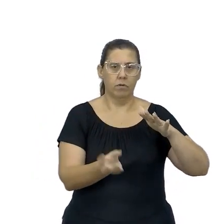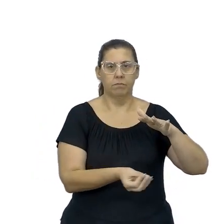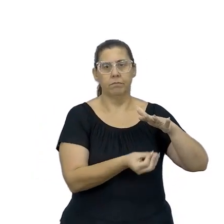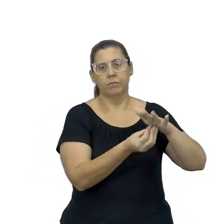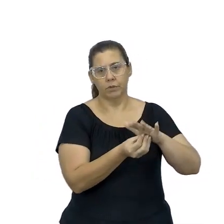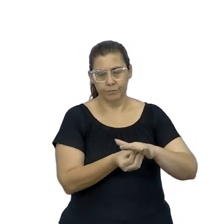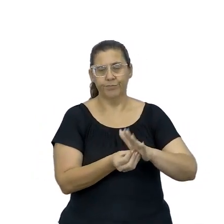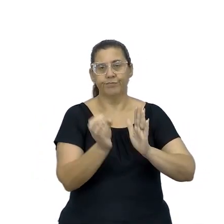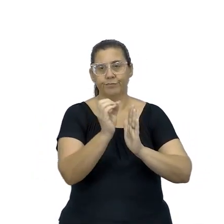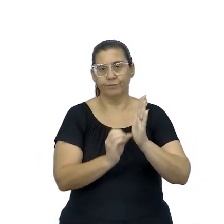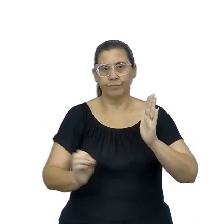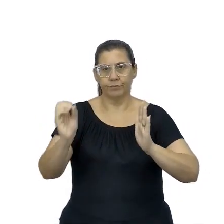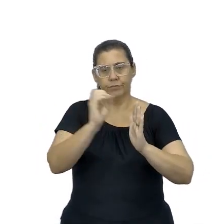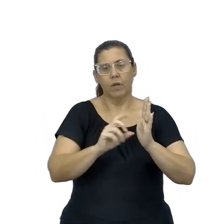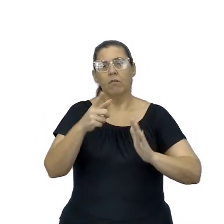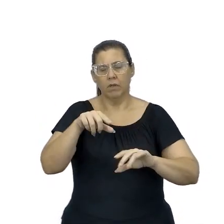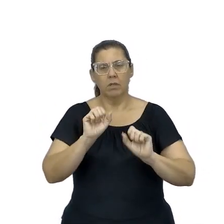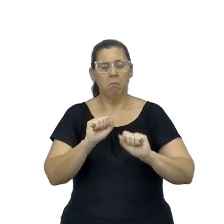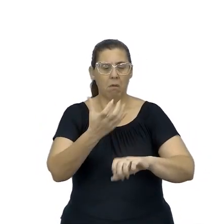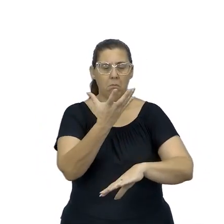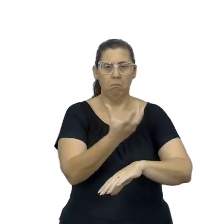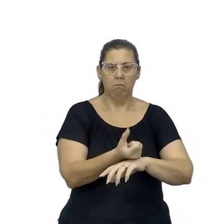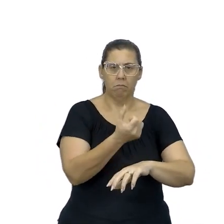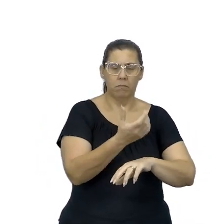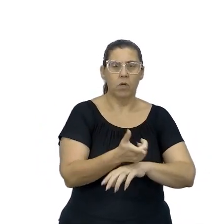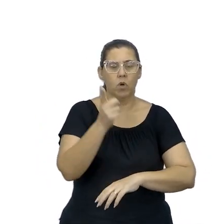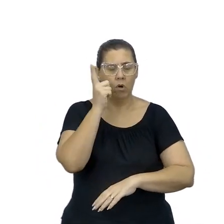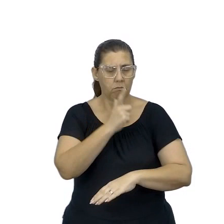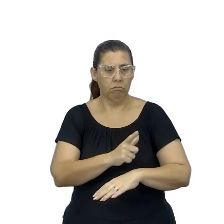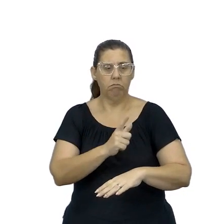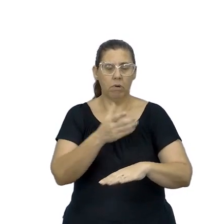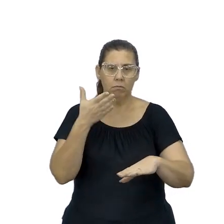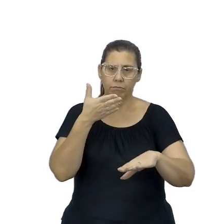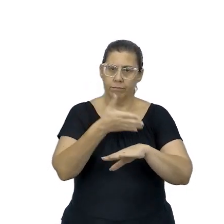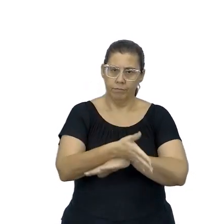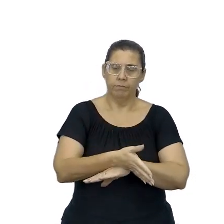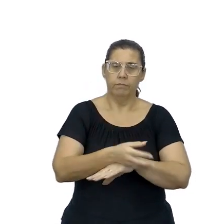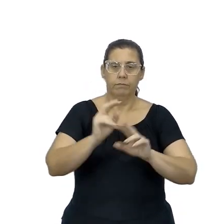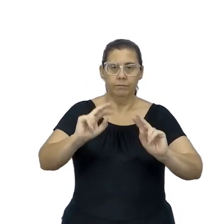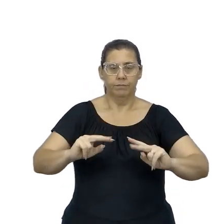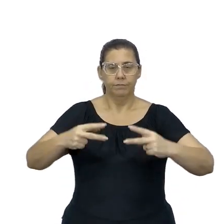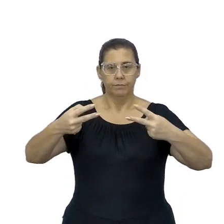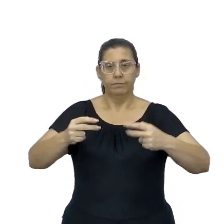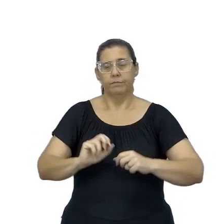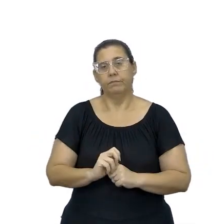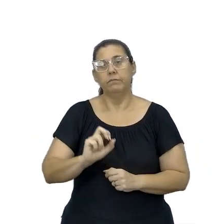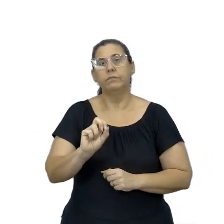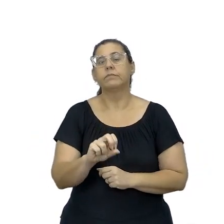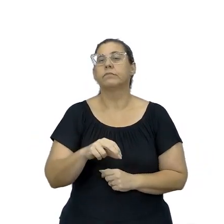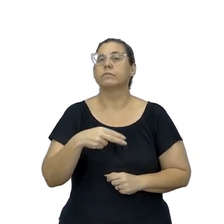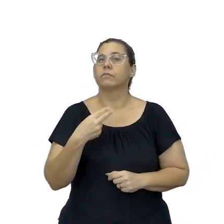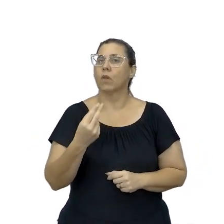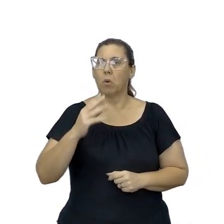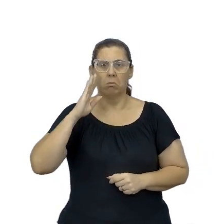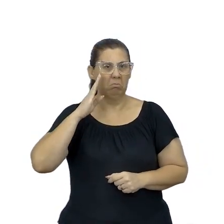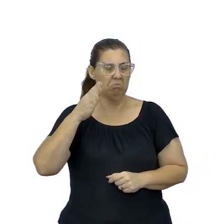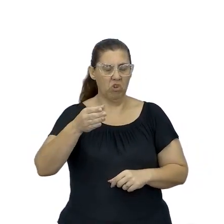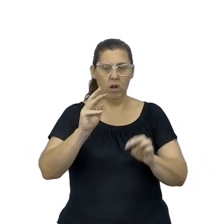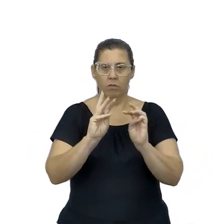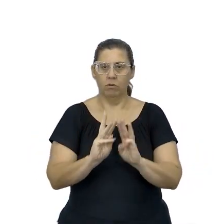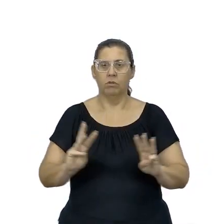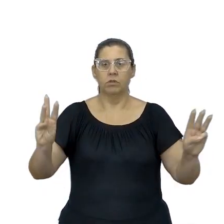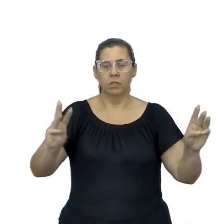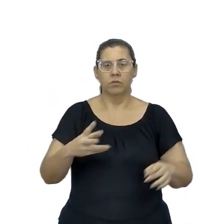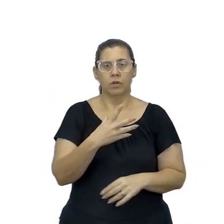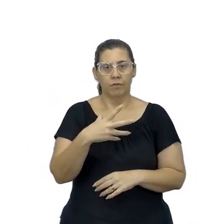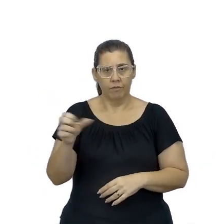Centro de Mídias, vocês poderão baixar e conseguir acessar a partir do link. ou, né, indo diretamente no site da